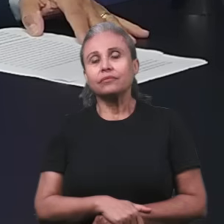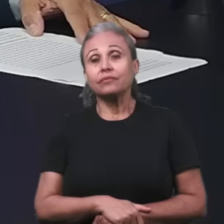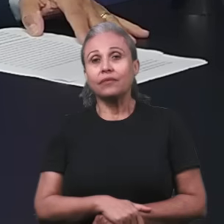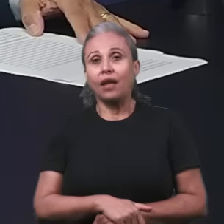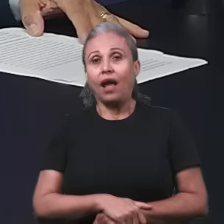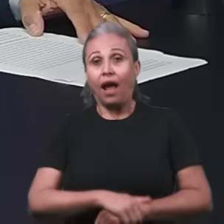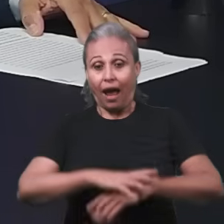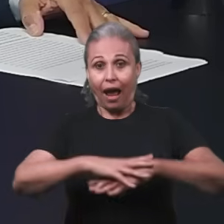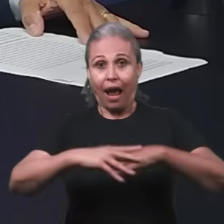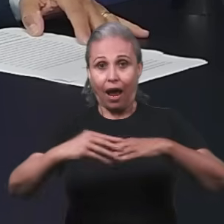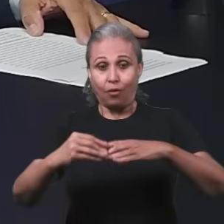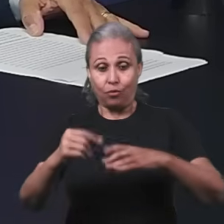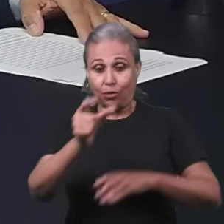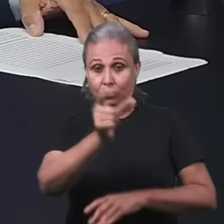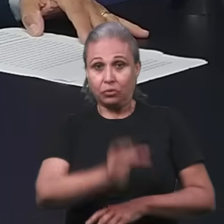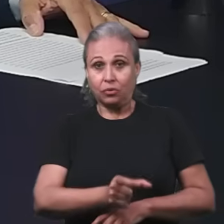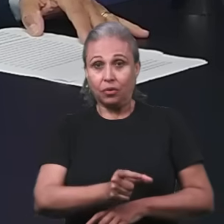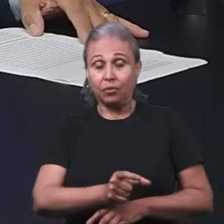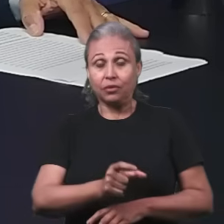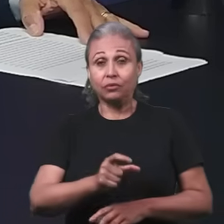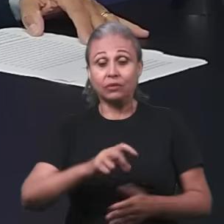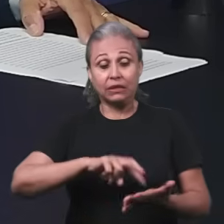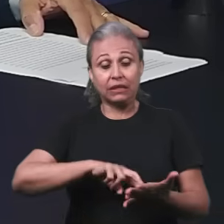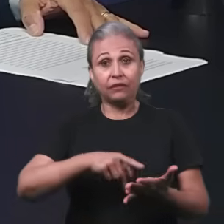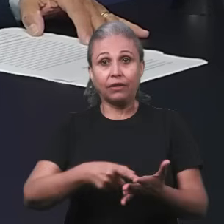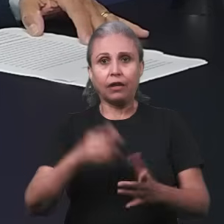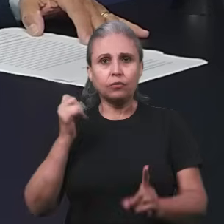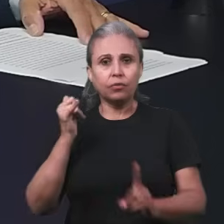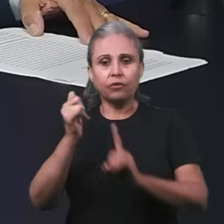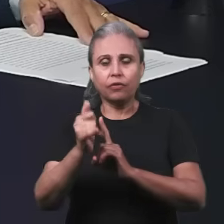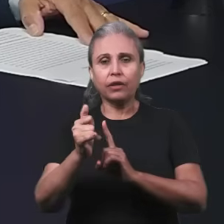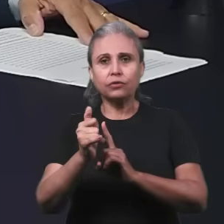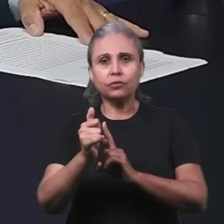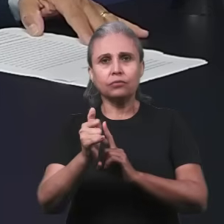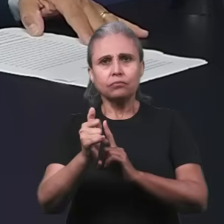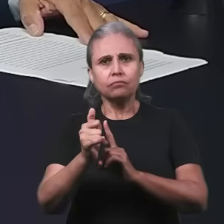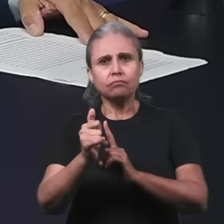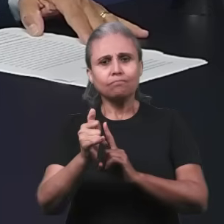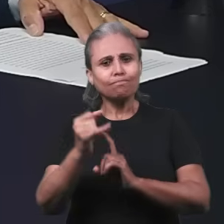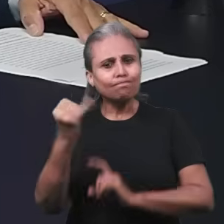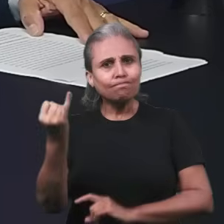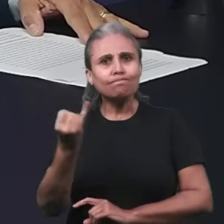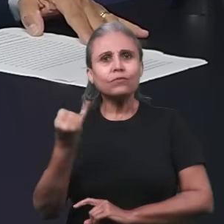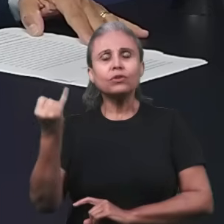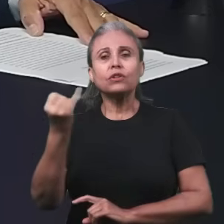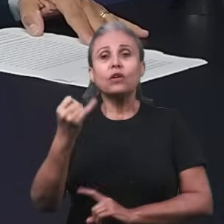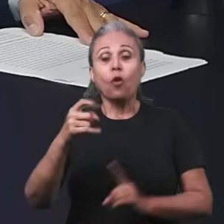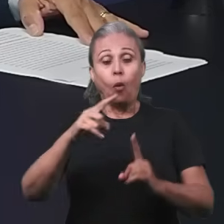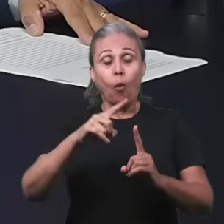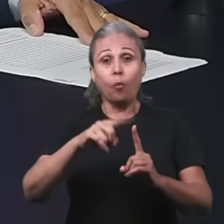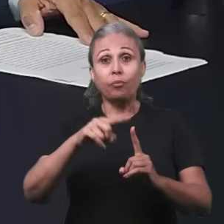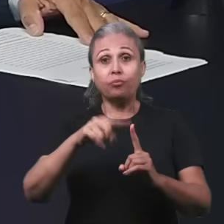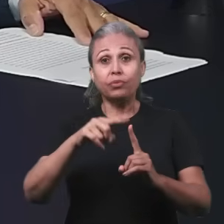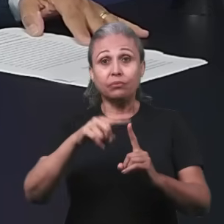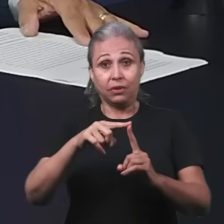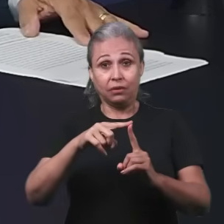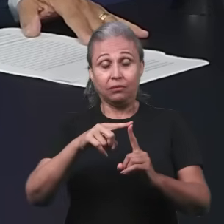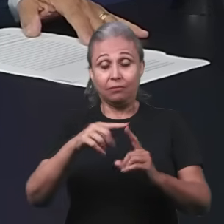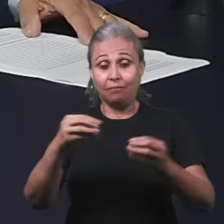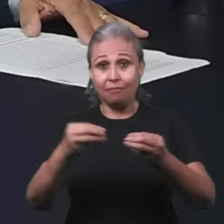do coxo, ela tem um significado profético enorme, né? Então, por exemplo, foi o primeiro sinal de